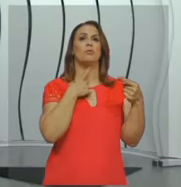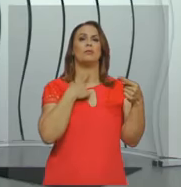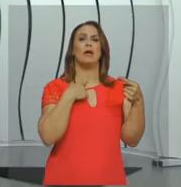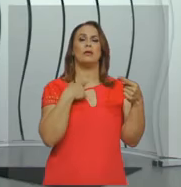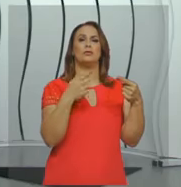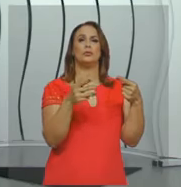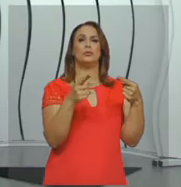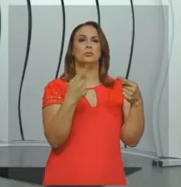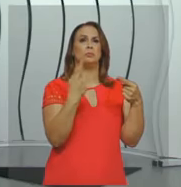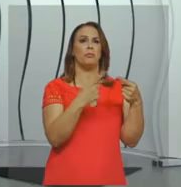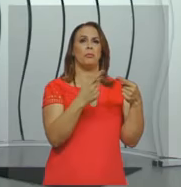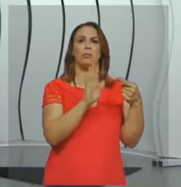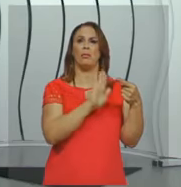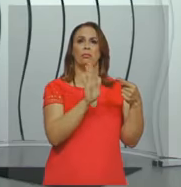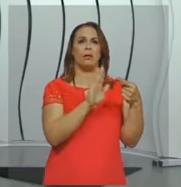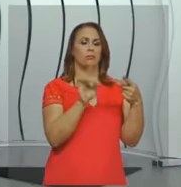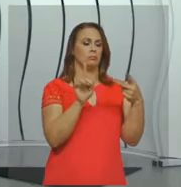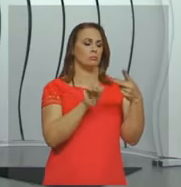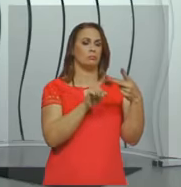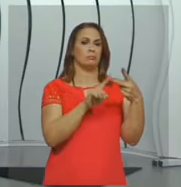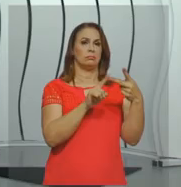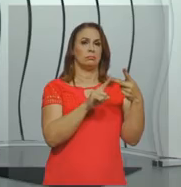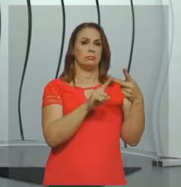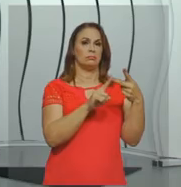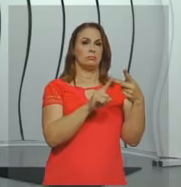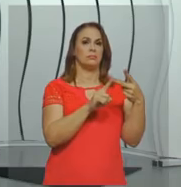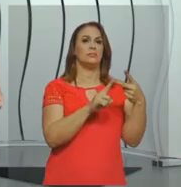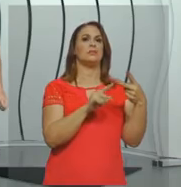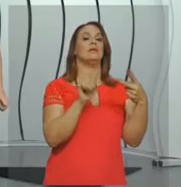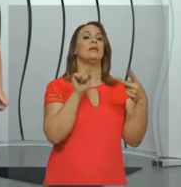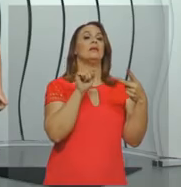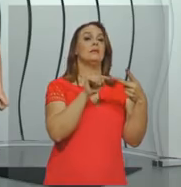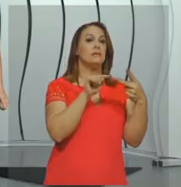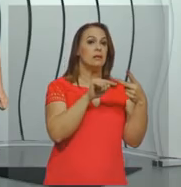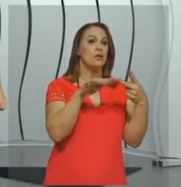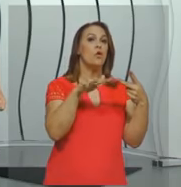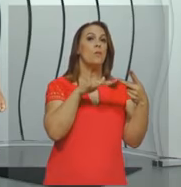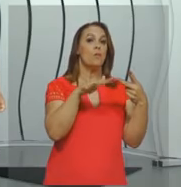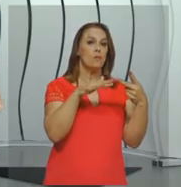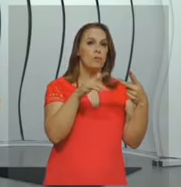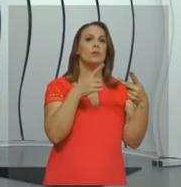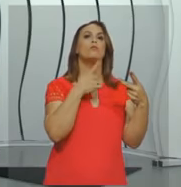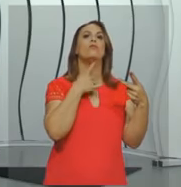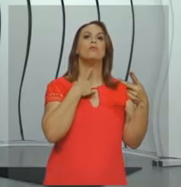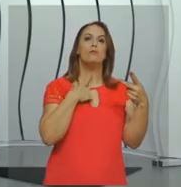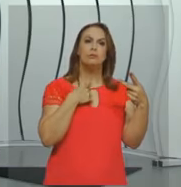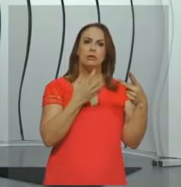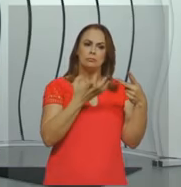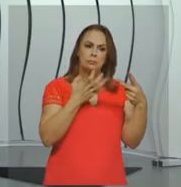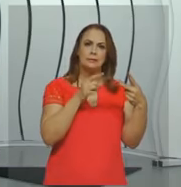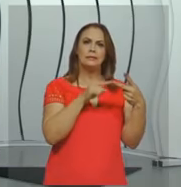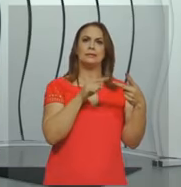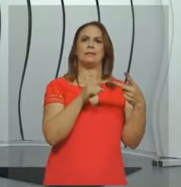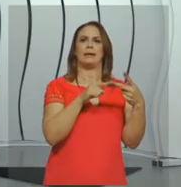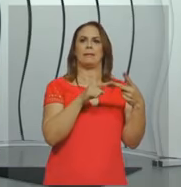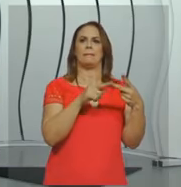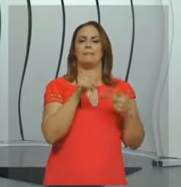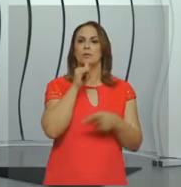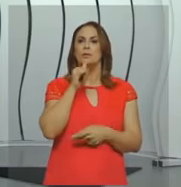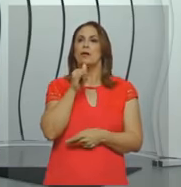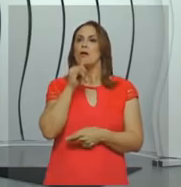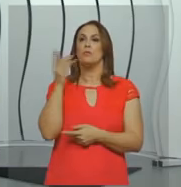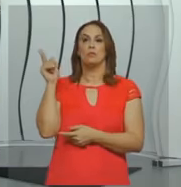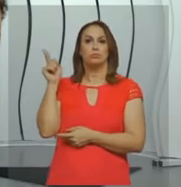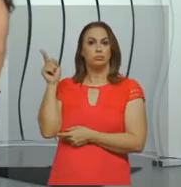os movimentos voluntários, né? Eu quero fazer isso aqui, ó. Eu quero fazer esse movimento,